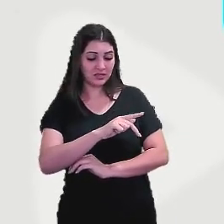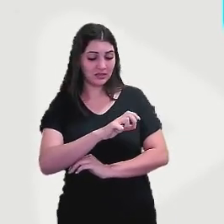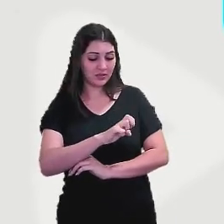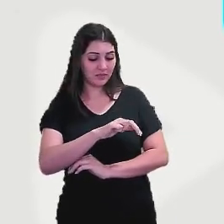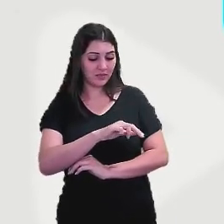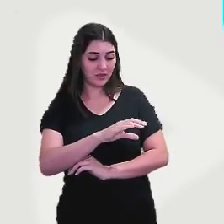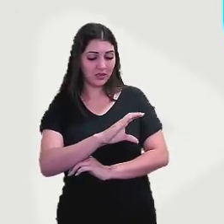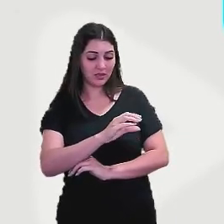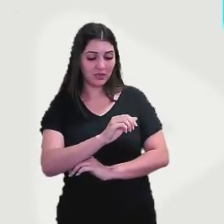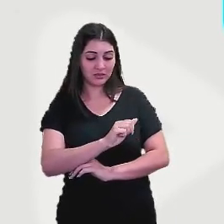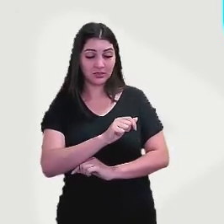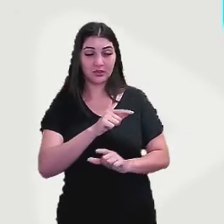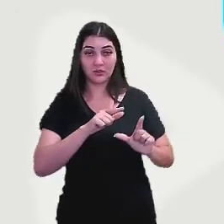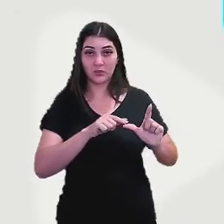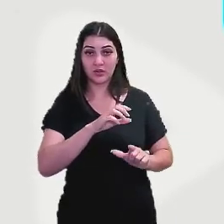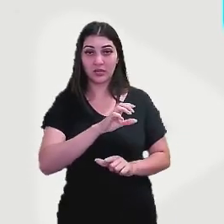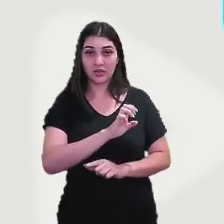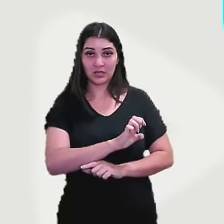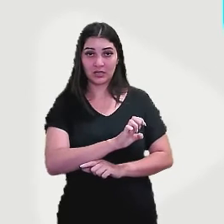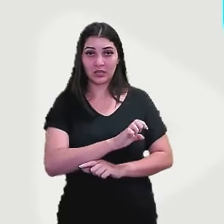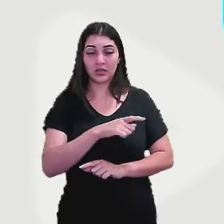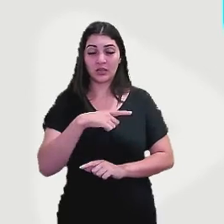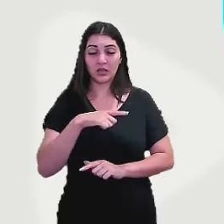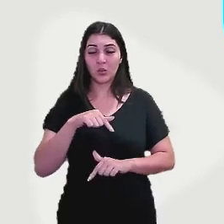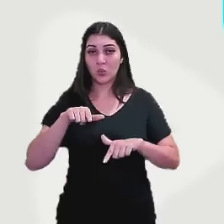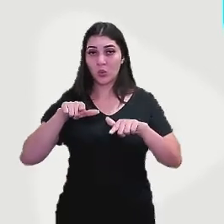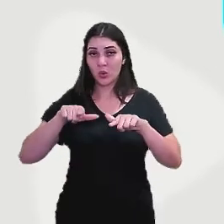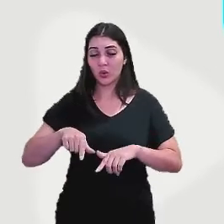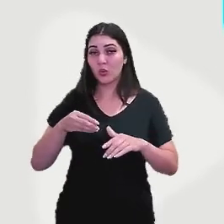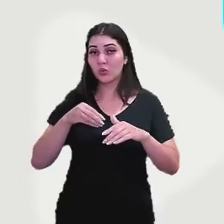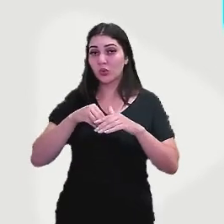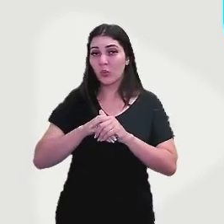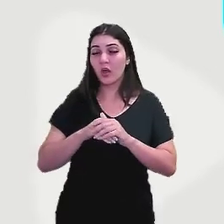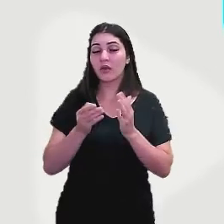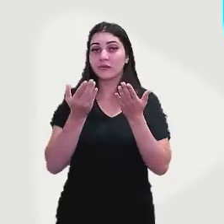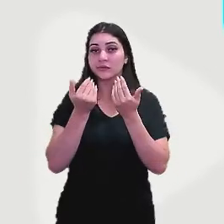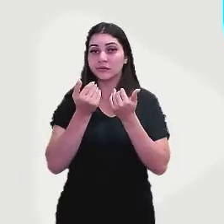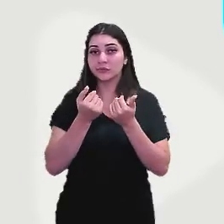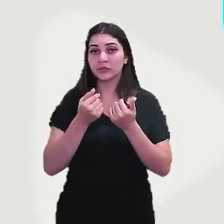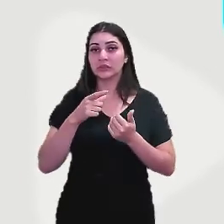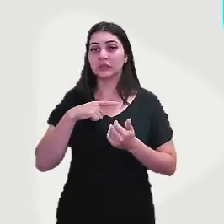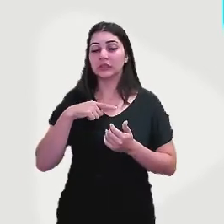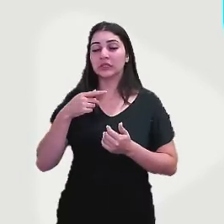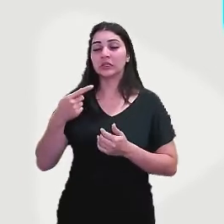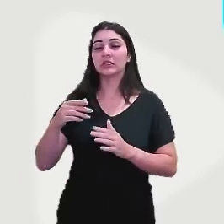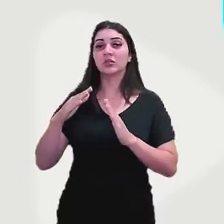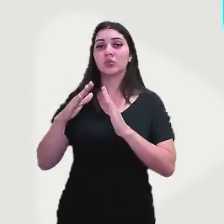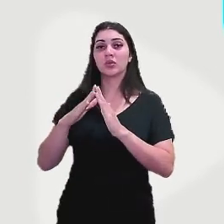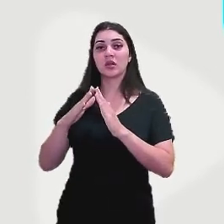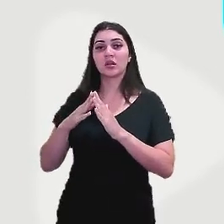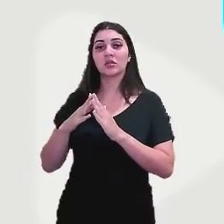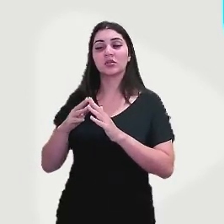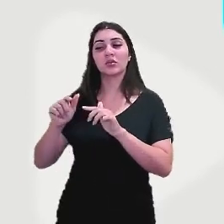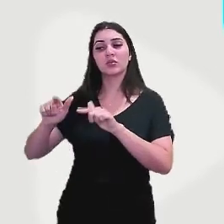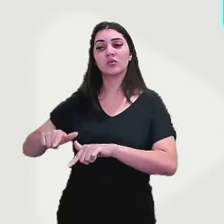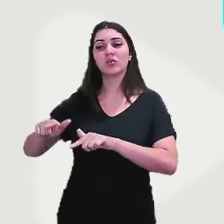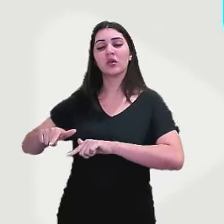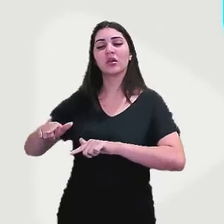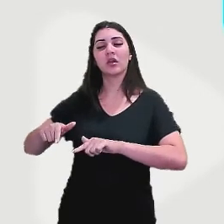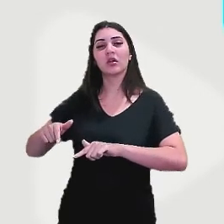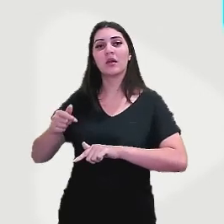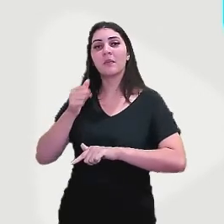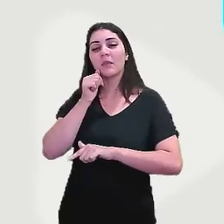então significa um local onde você guarda alimentos. Você tem na sua casa um cantinho aí onde a mamãe